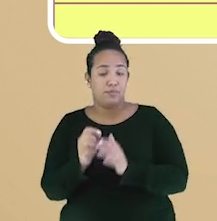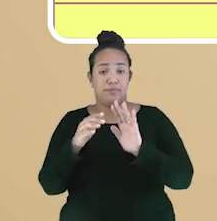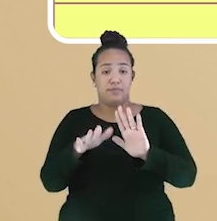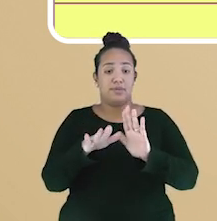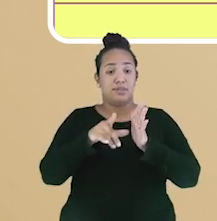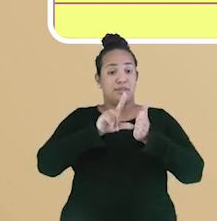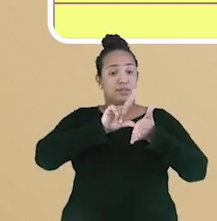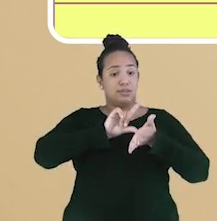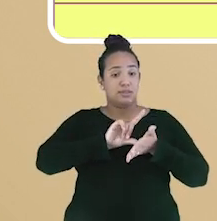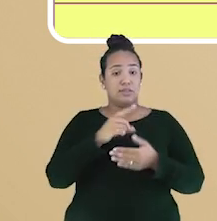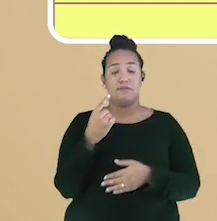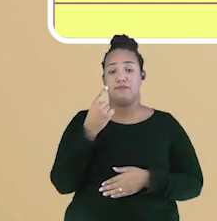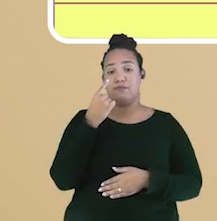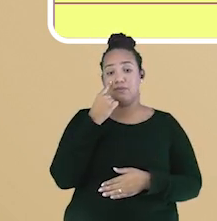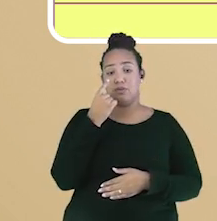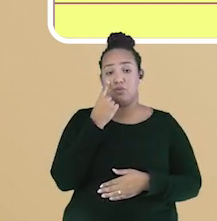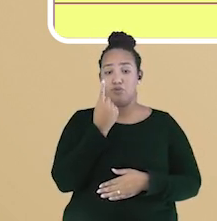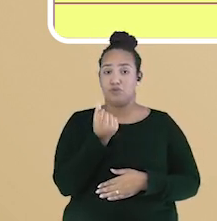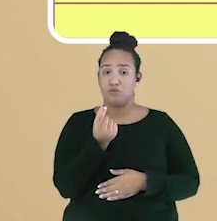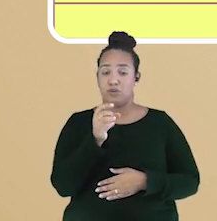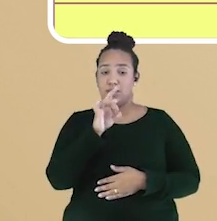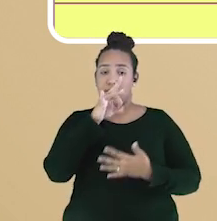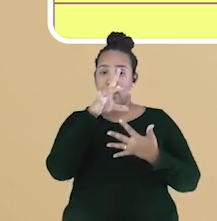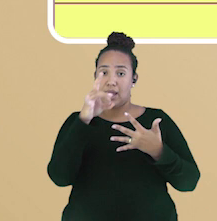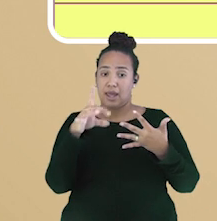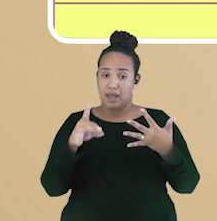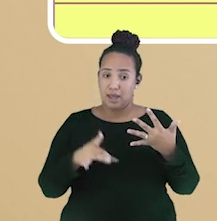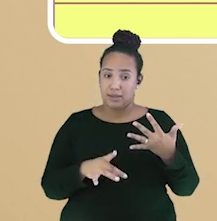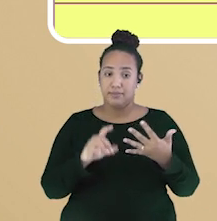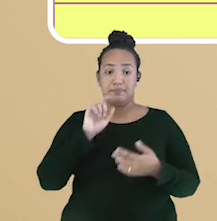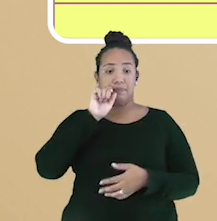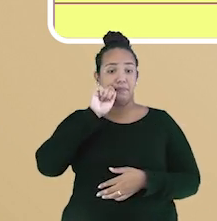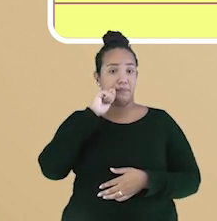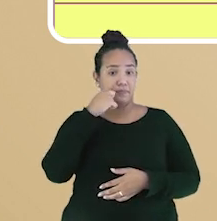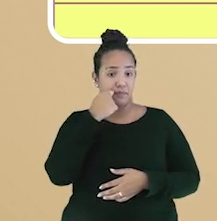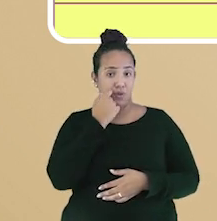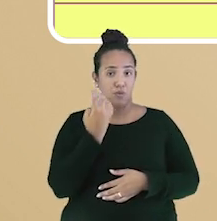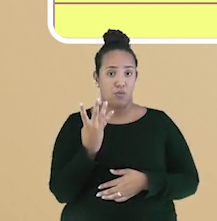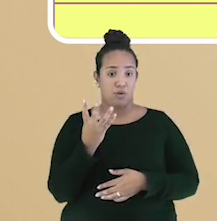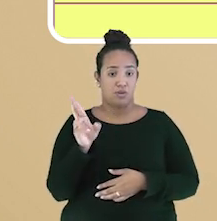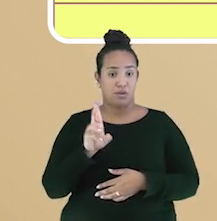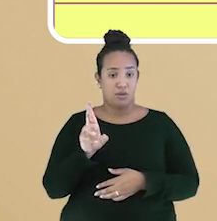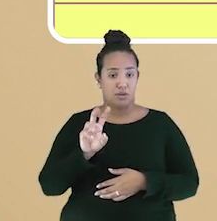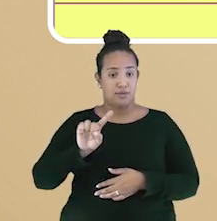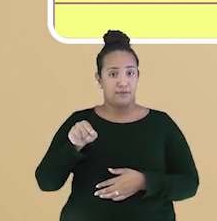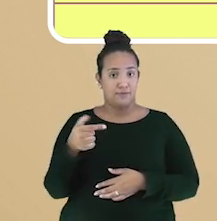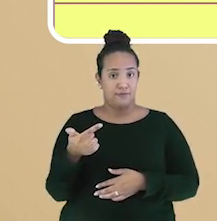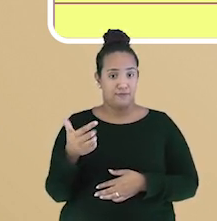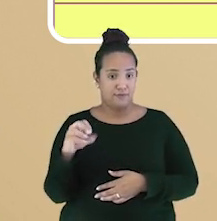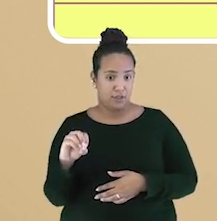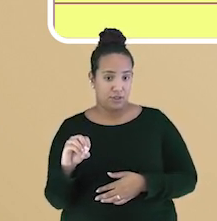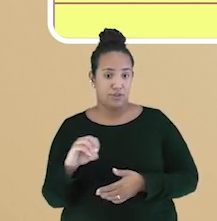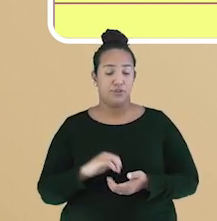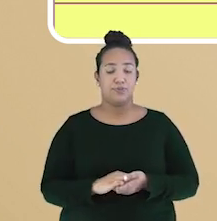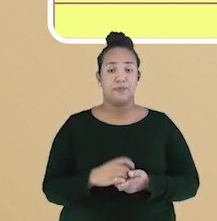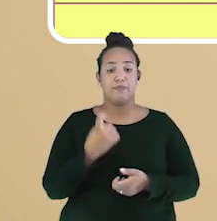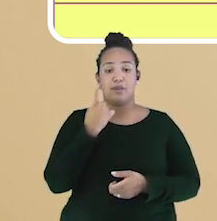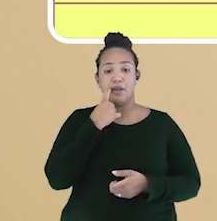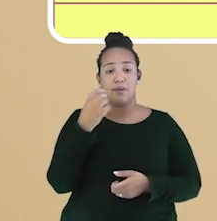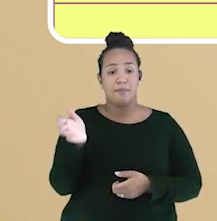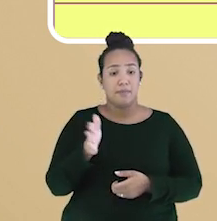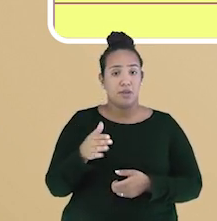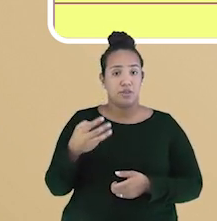no caixa ela verificou o preço de cada produto pão r$ 4,20 peixe 32